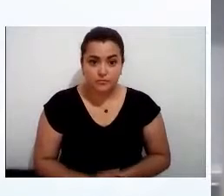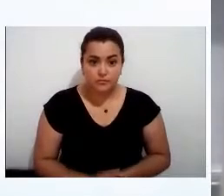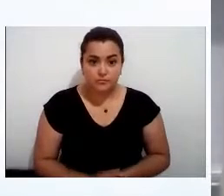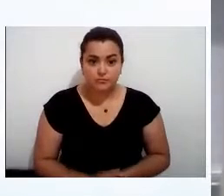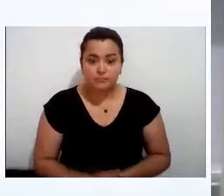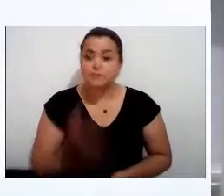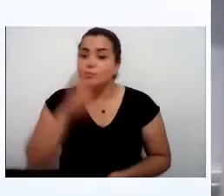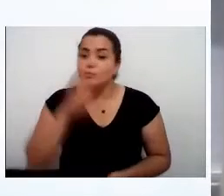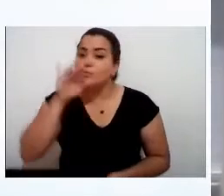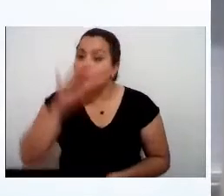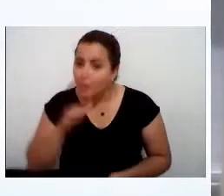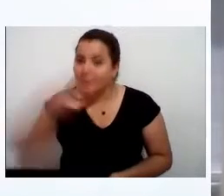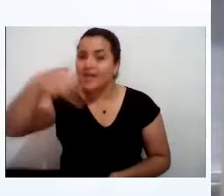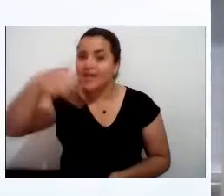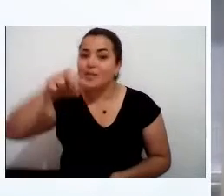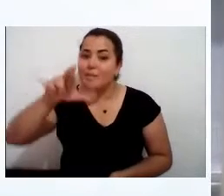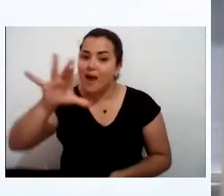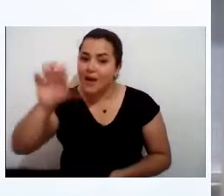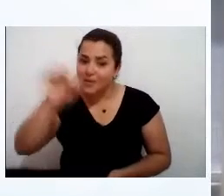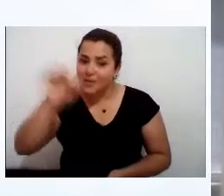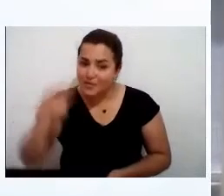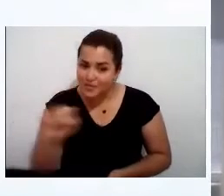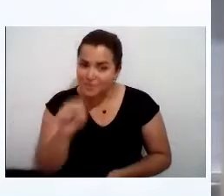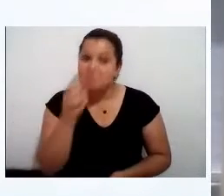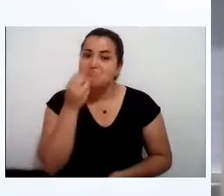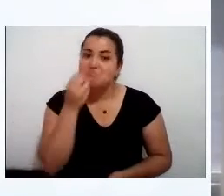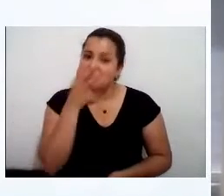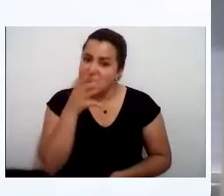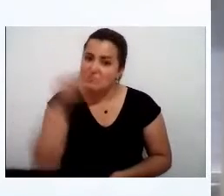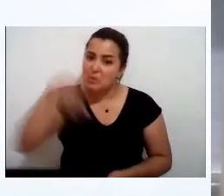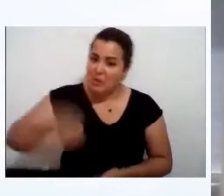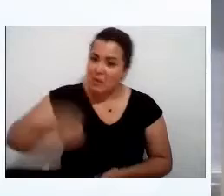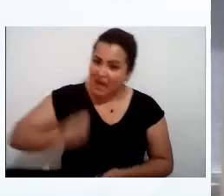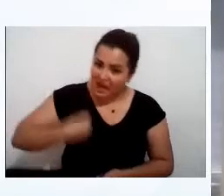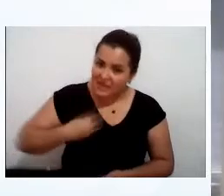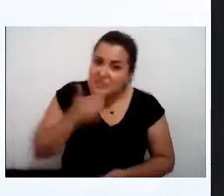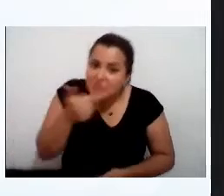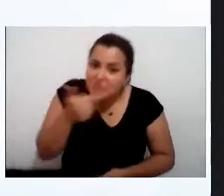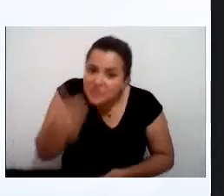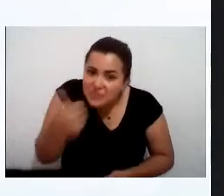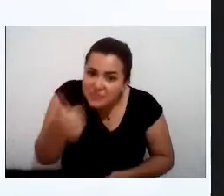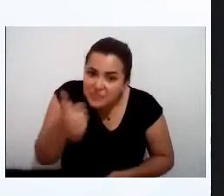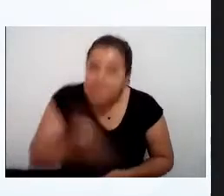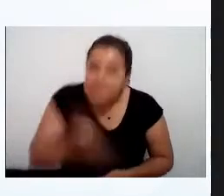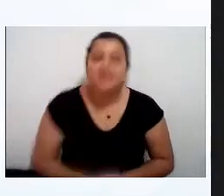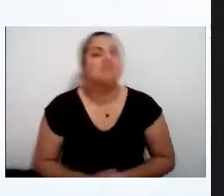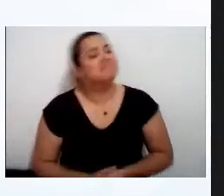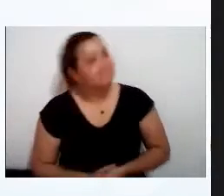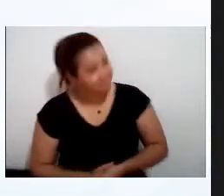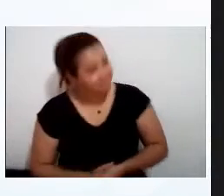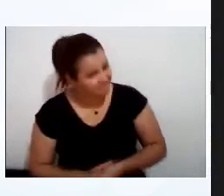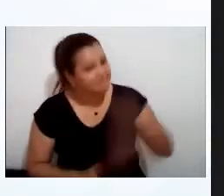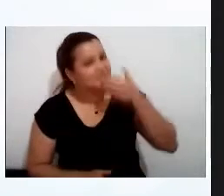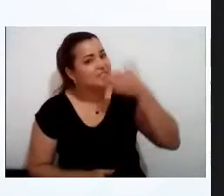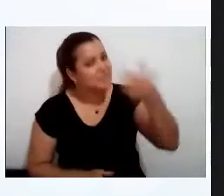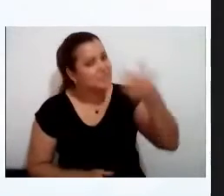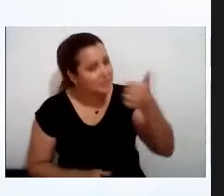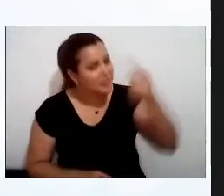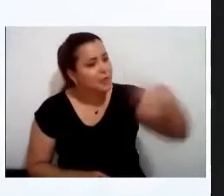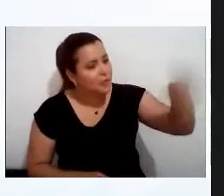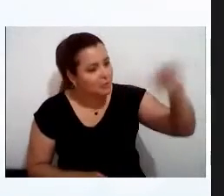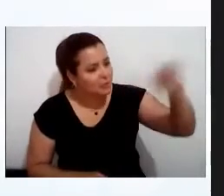Boa tarde, Marcos. Que bom ter você aqui conosco novamente. Tudo bem? Boa tarde, Gilce. Boa tarde a todos que nos ouvem